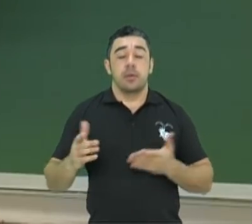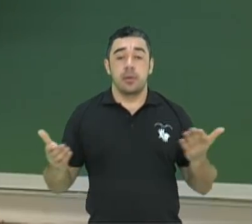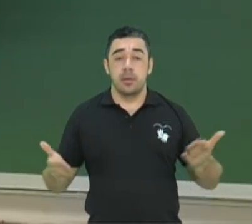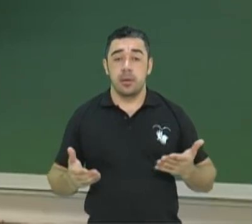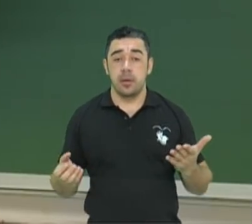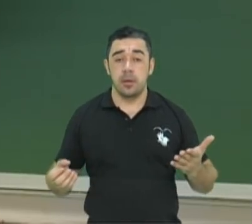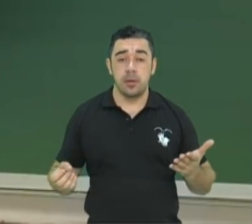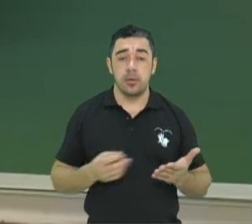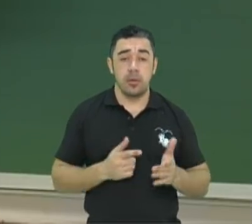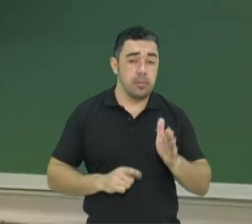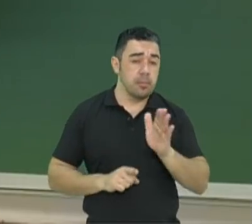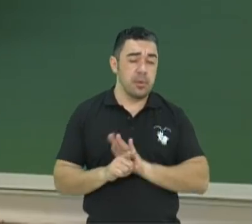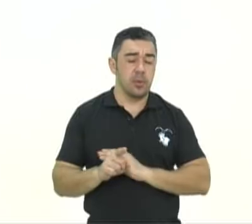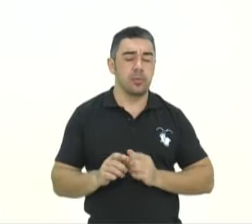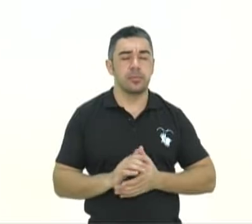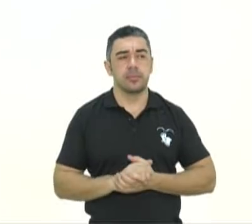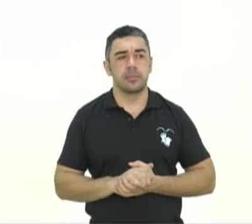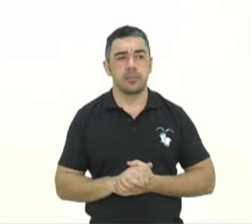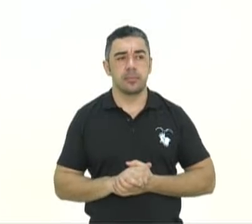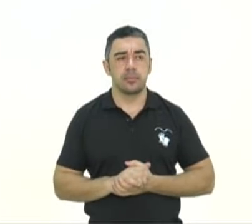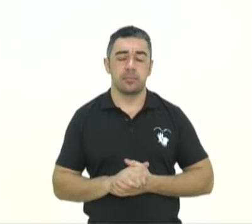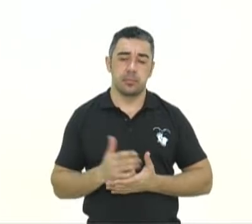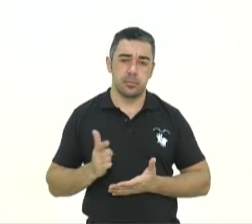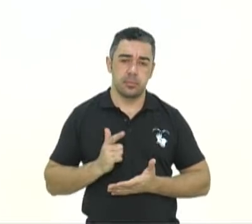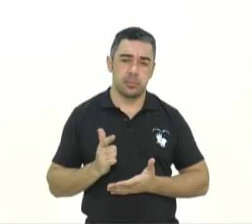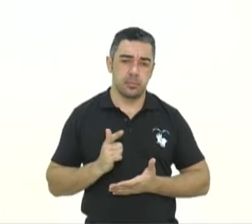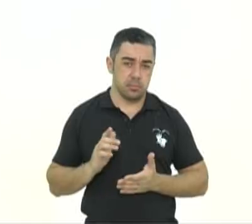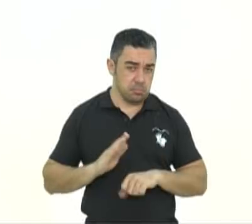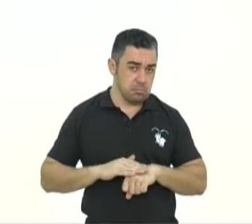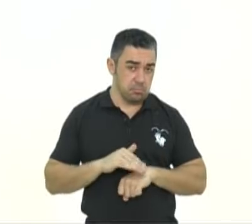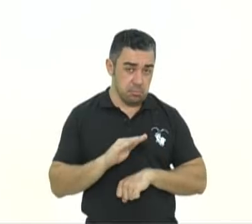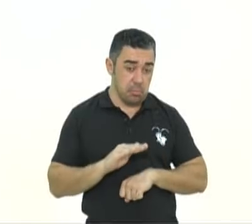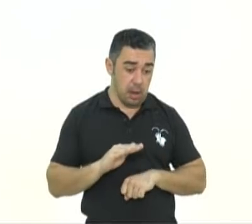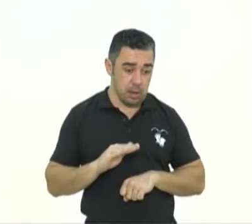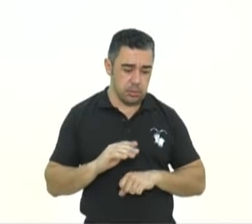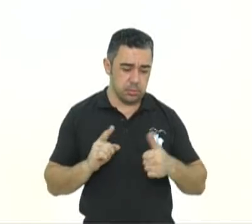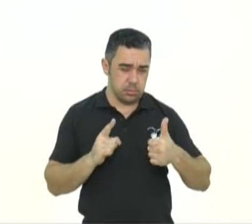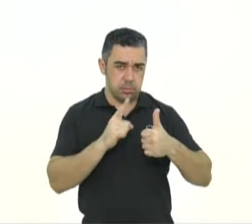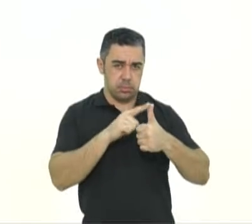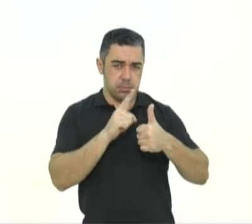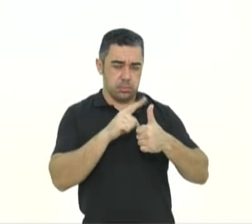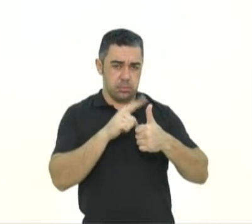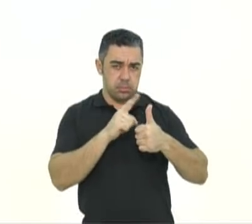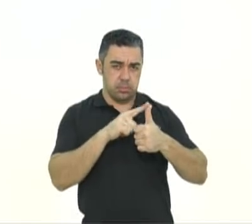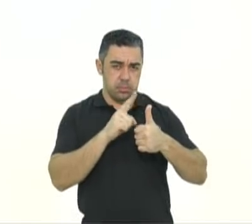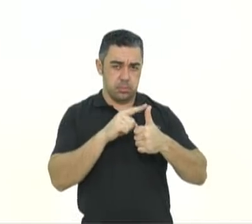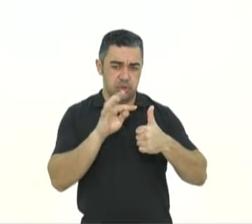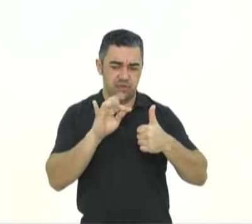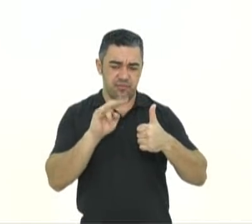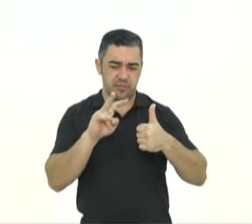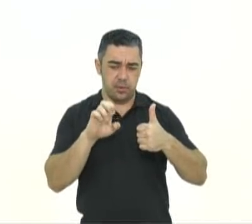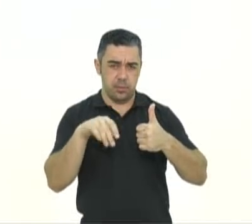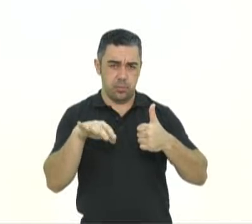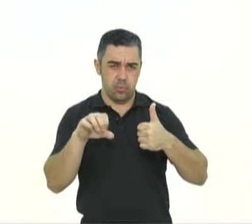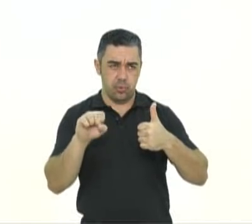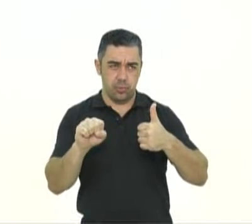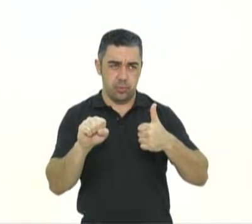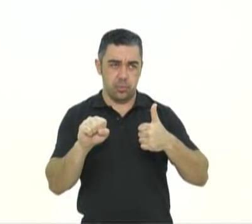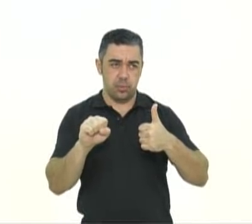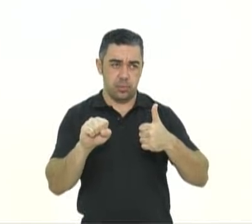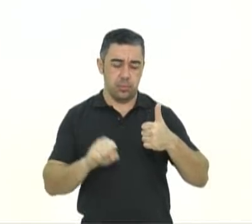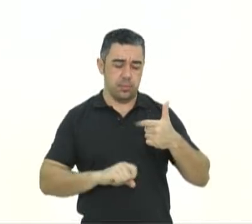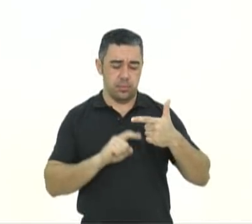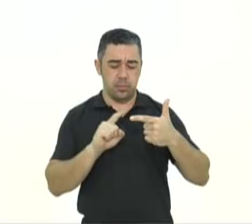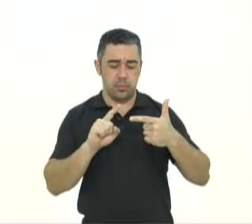nova pergunta, né? Então, tivemos de intensificar a cooperação entre os órgãos governamentais